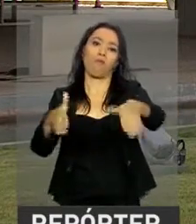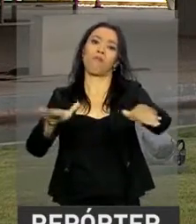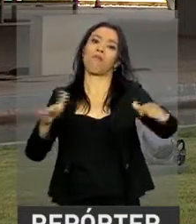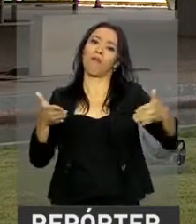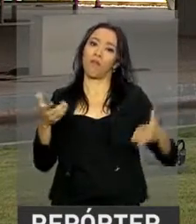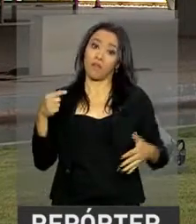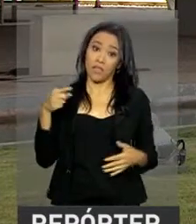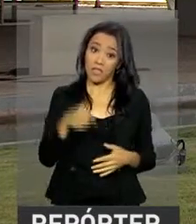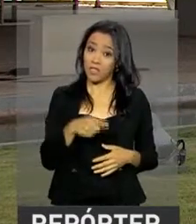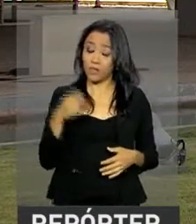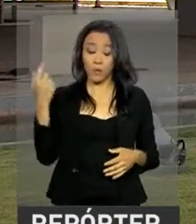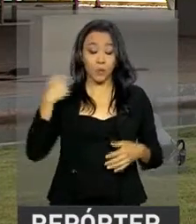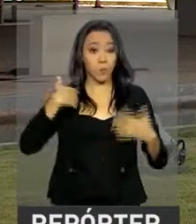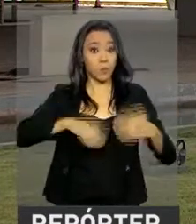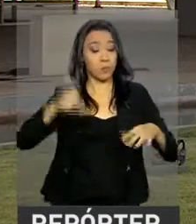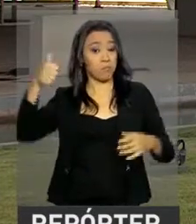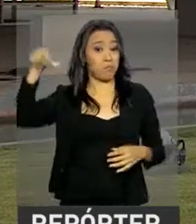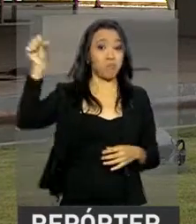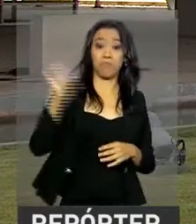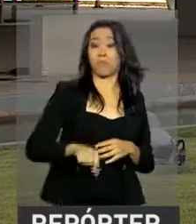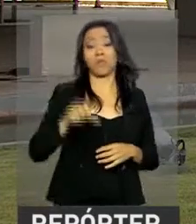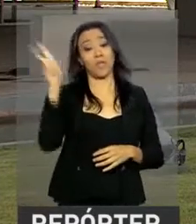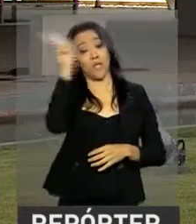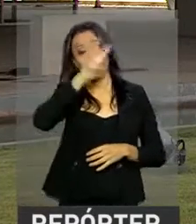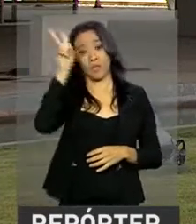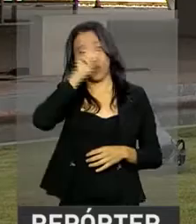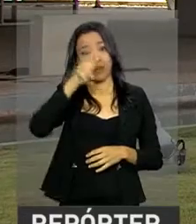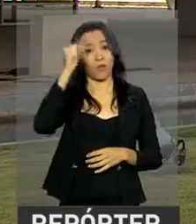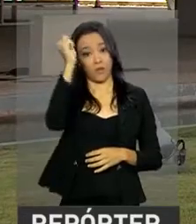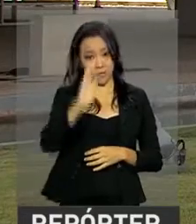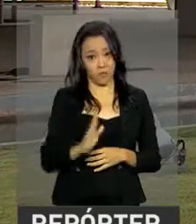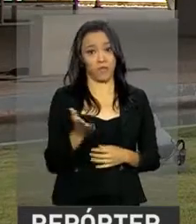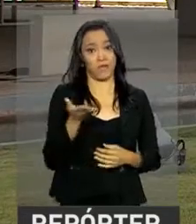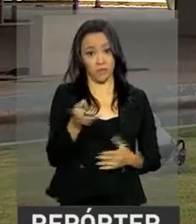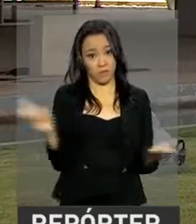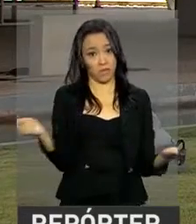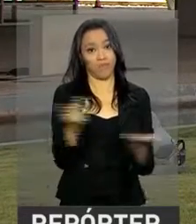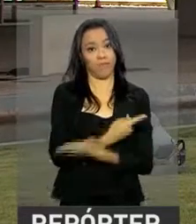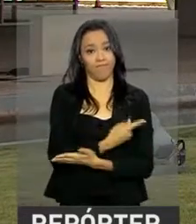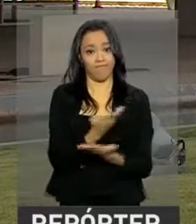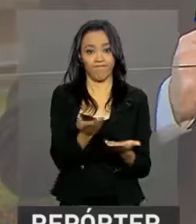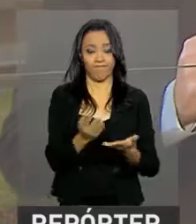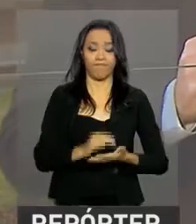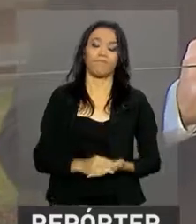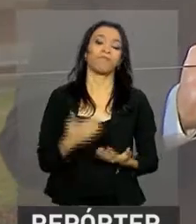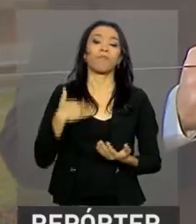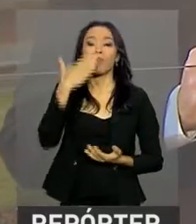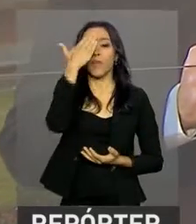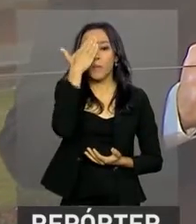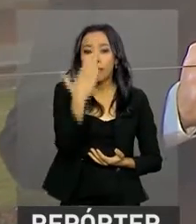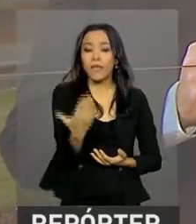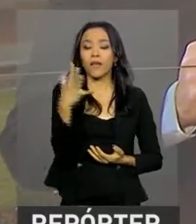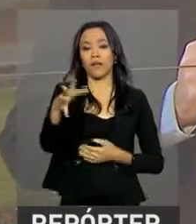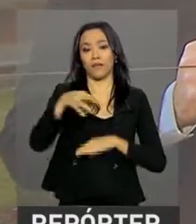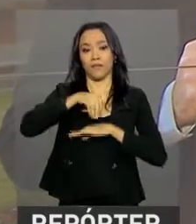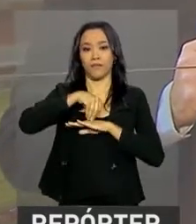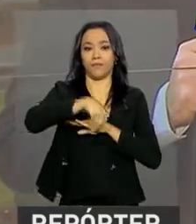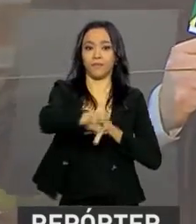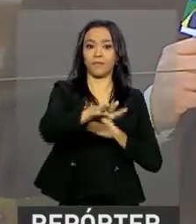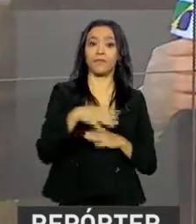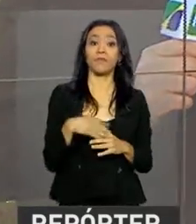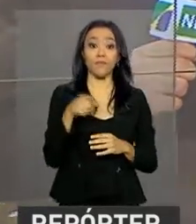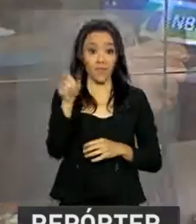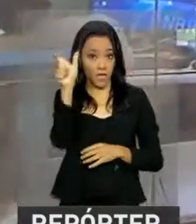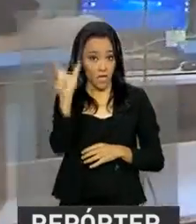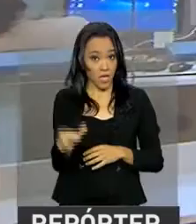como o maior desastre ambiental da história do Brasil. Leandro, volto com você. Obrigado, João Pedro, pelas suas informações. O João